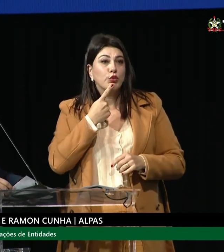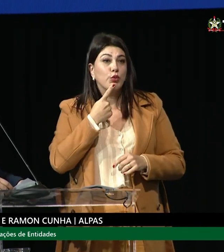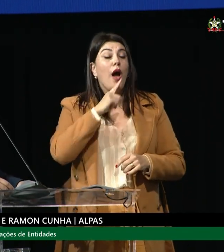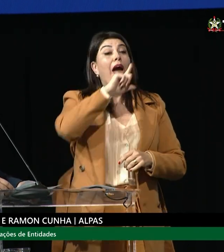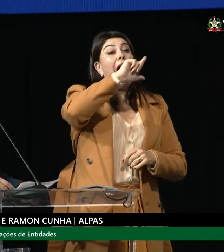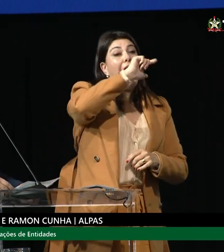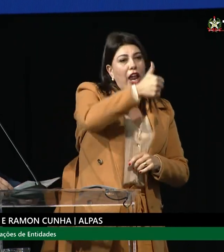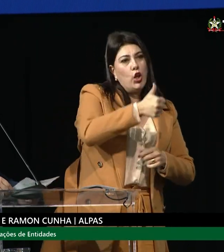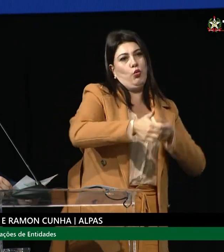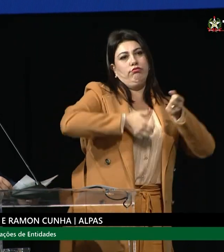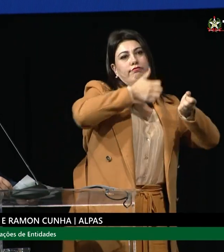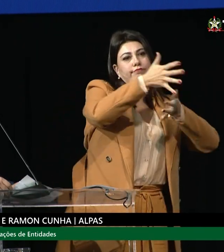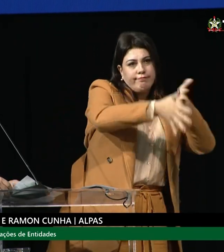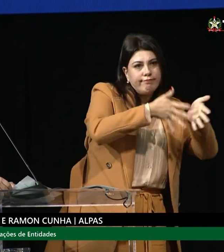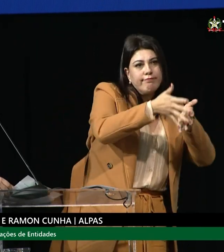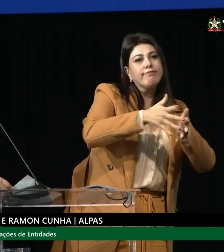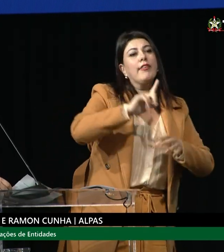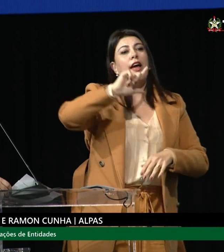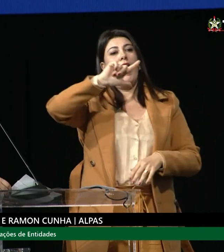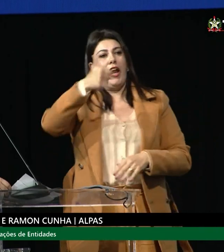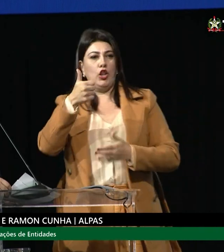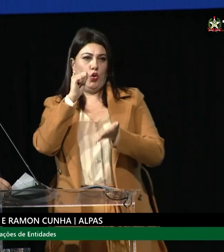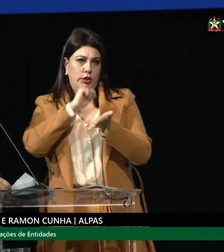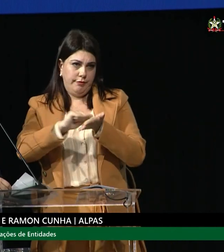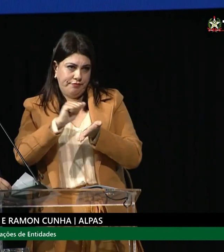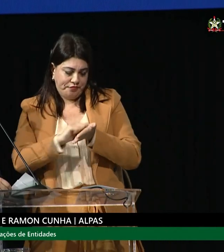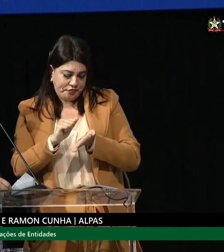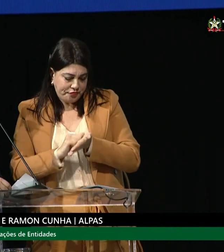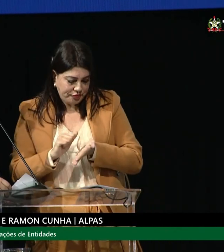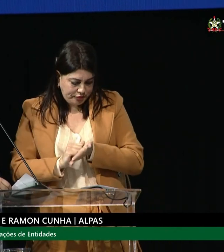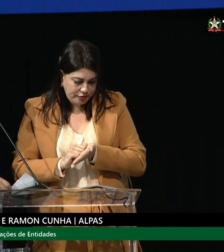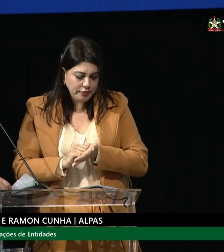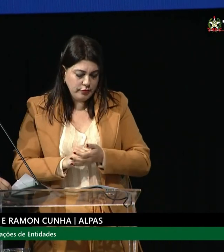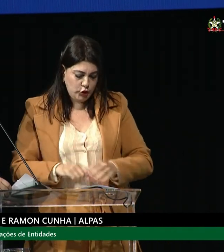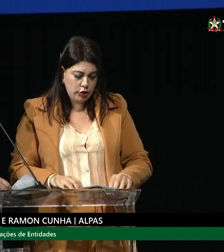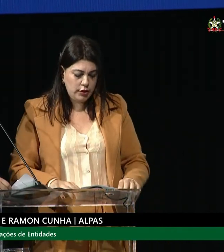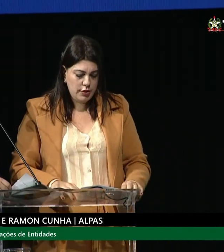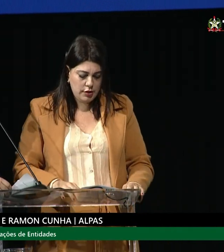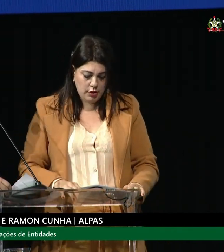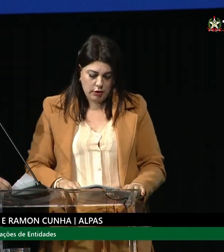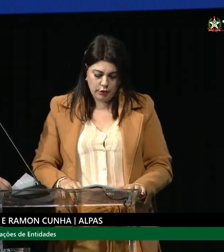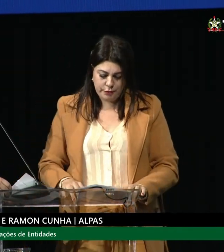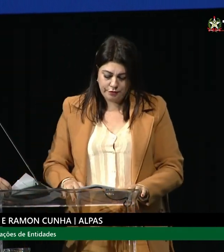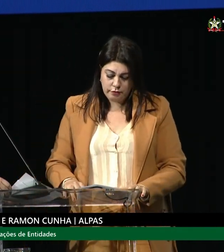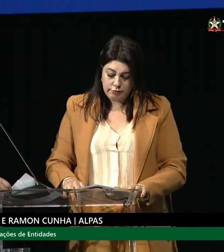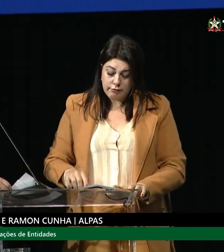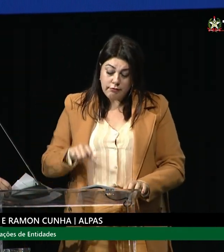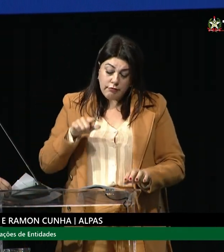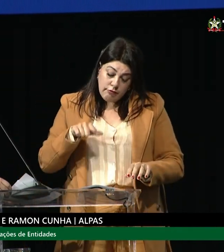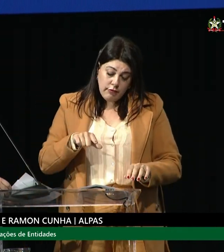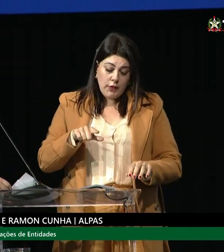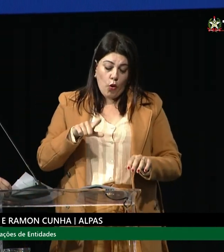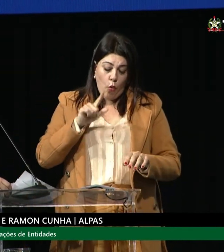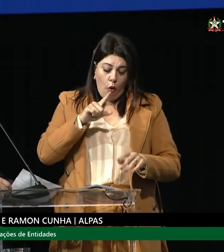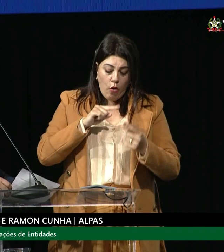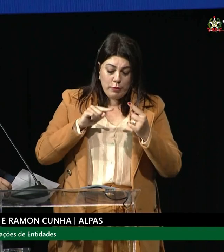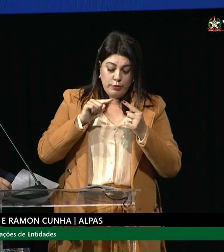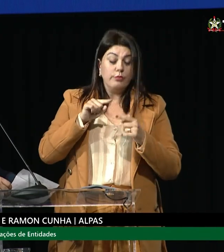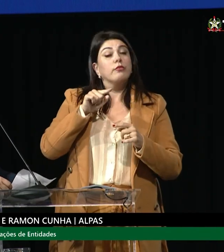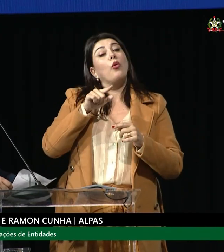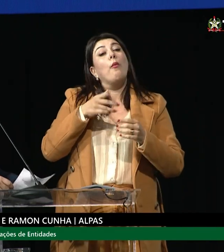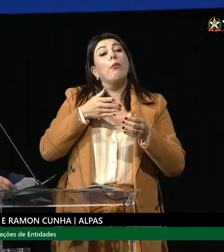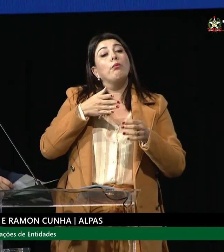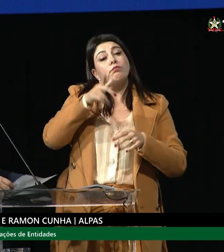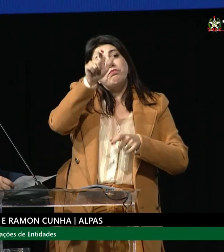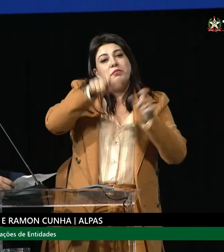em promover e assegurar aqui na rede pública a educação bilíngue, que é libras como primeira língua e português como